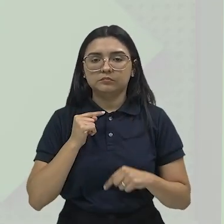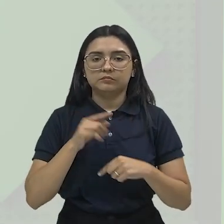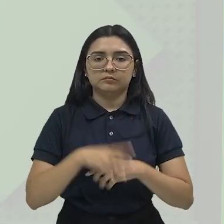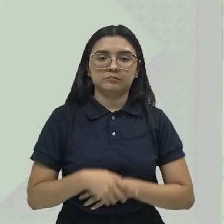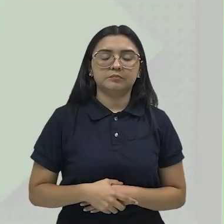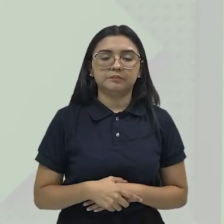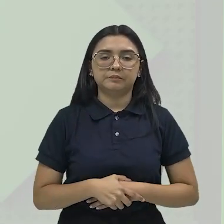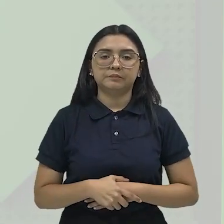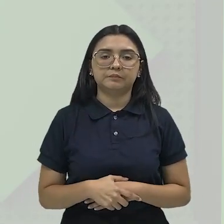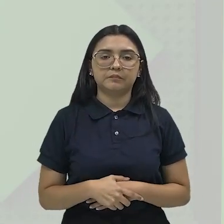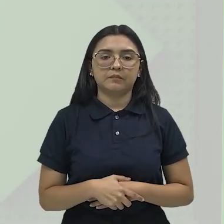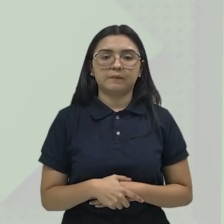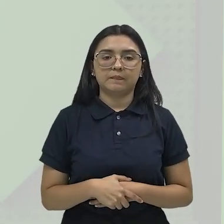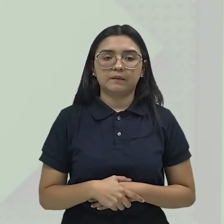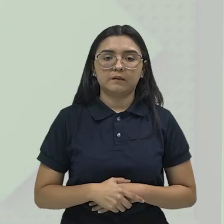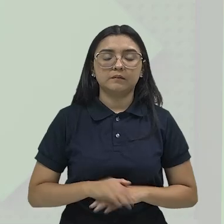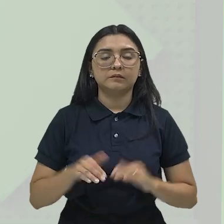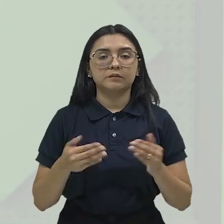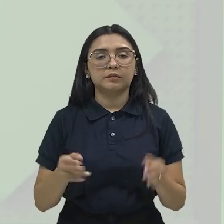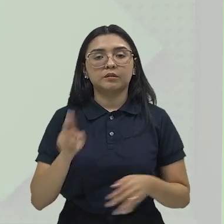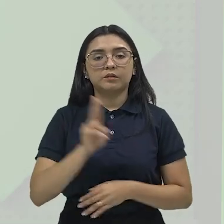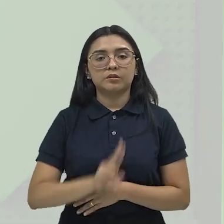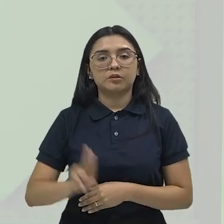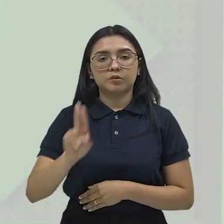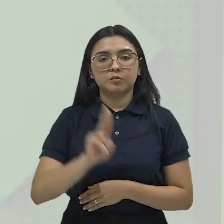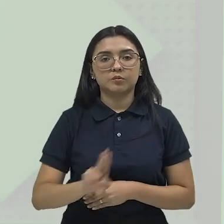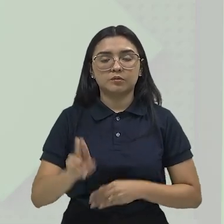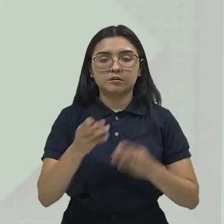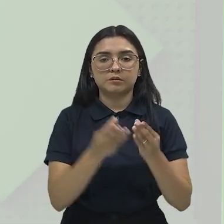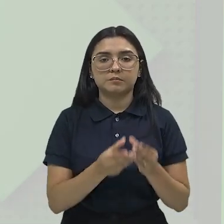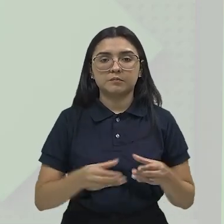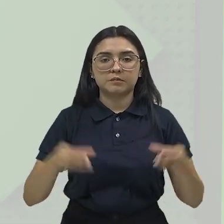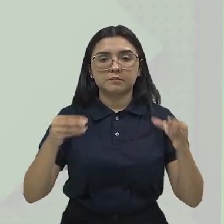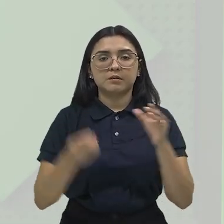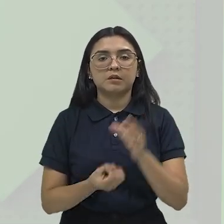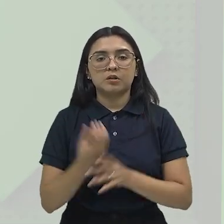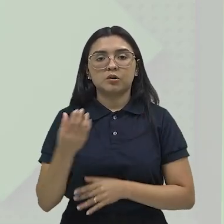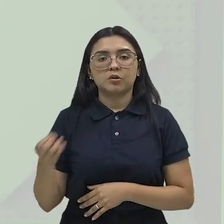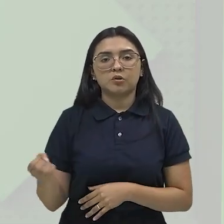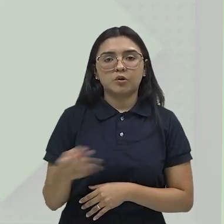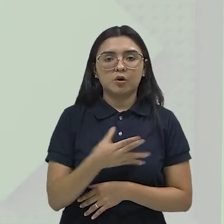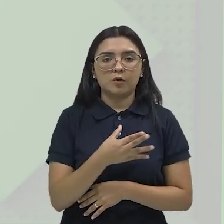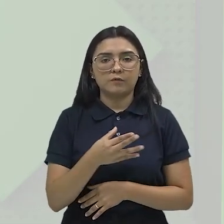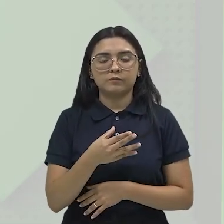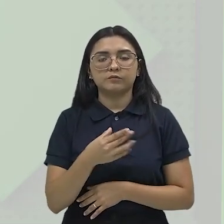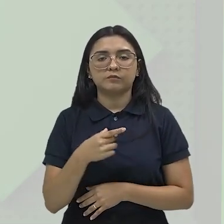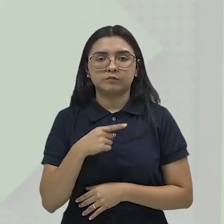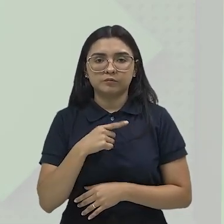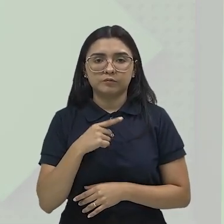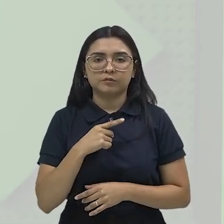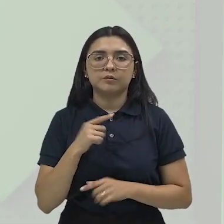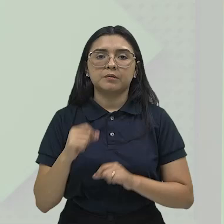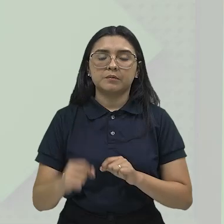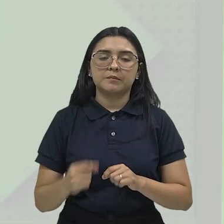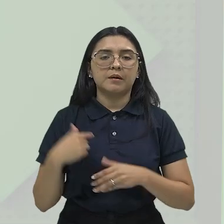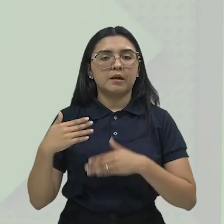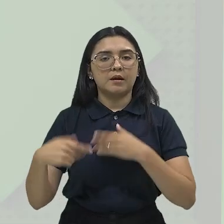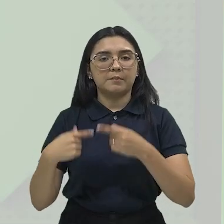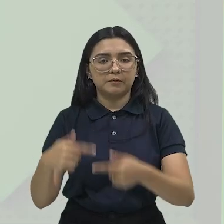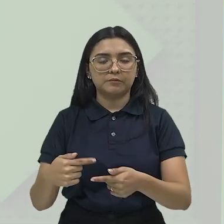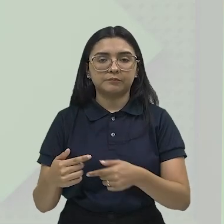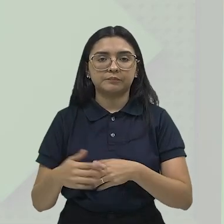respiratórios, certo? E ele utiliza essas hemácias para formar novos merozoítos e dar evolução à